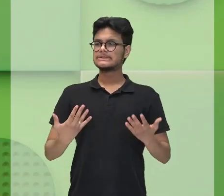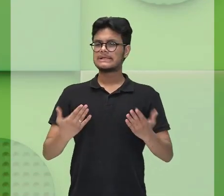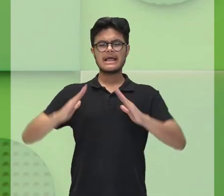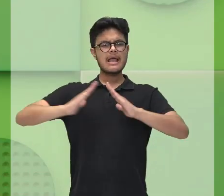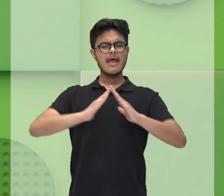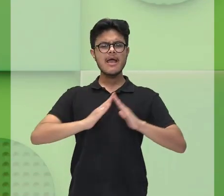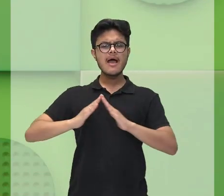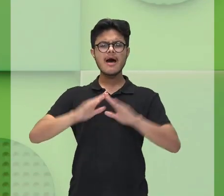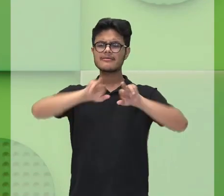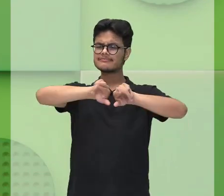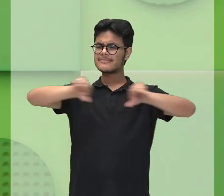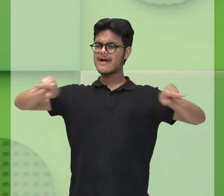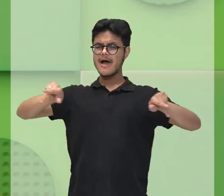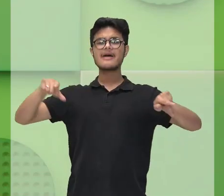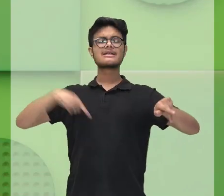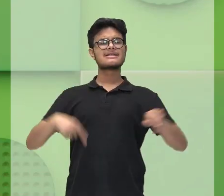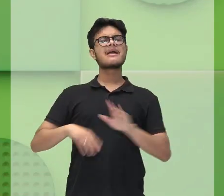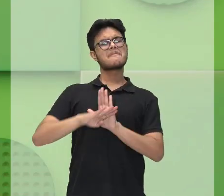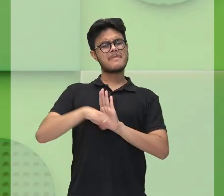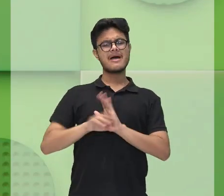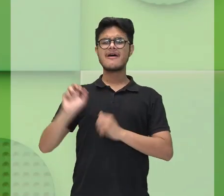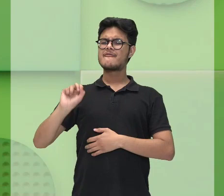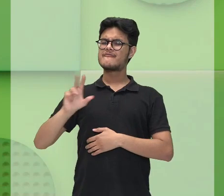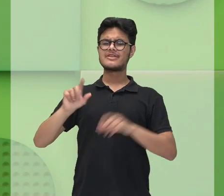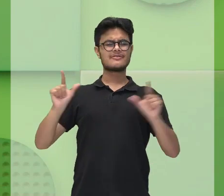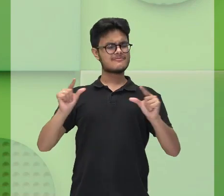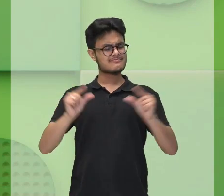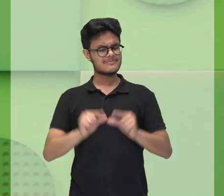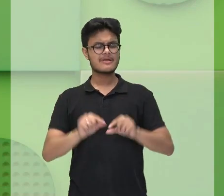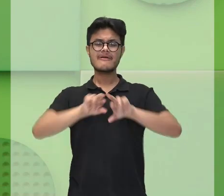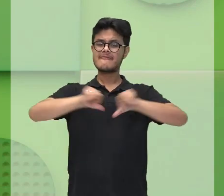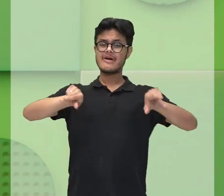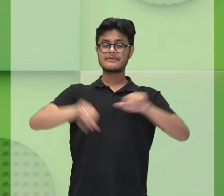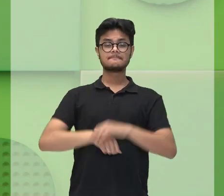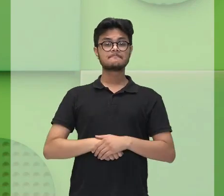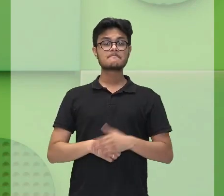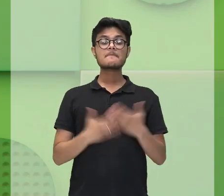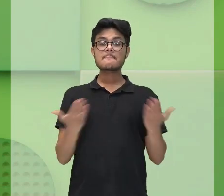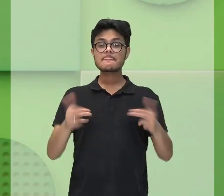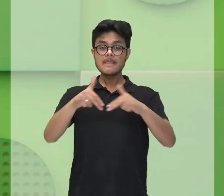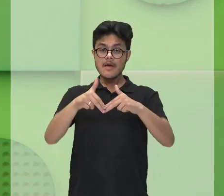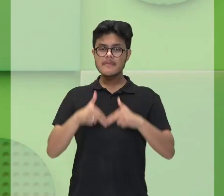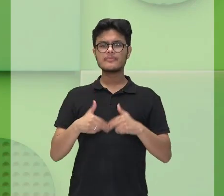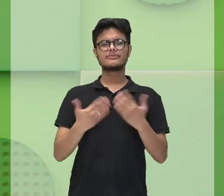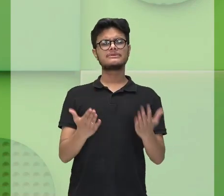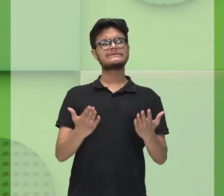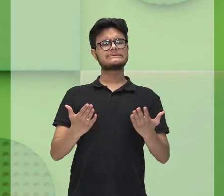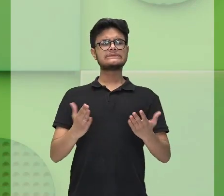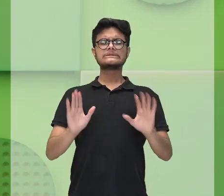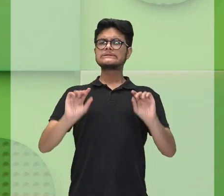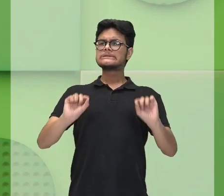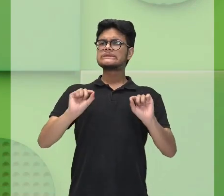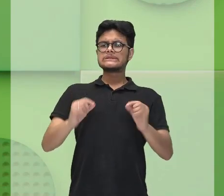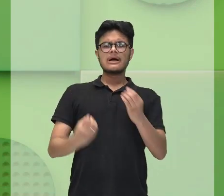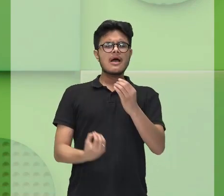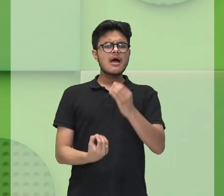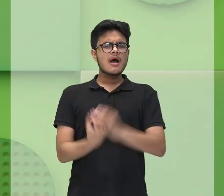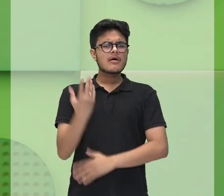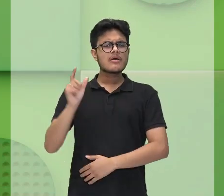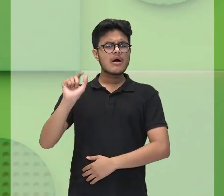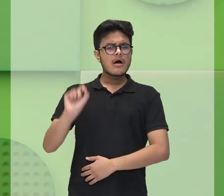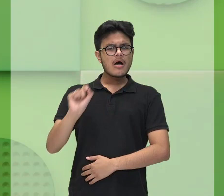casas, pode ter micro-organismos, tá? E é por isso que pode ocorrer a transmissão